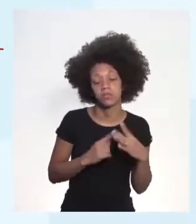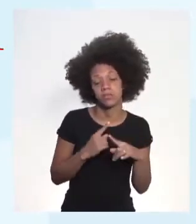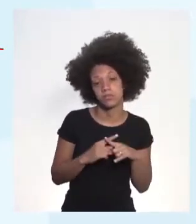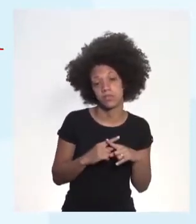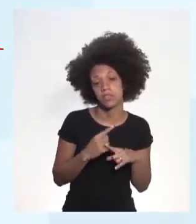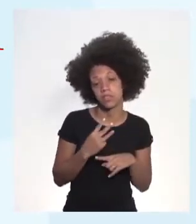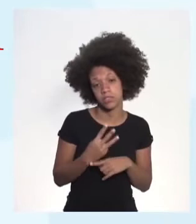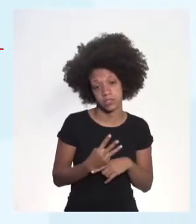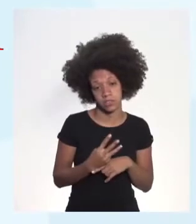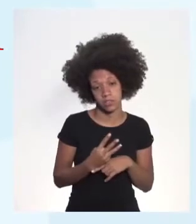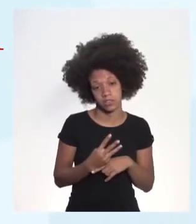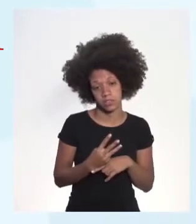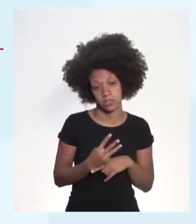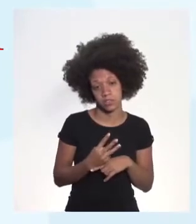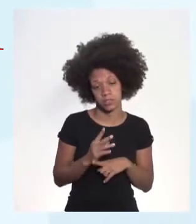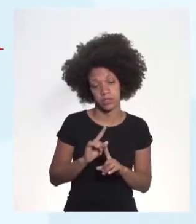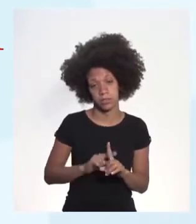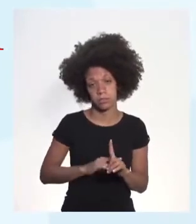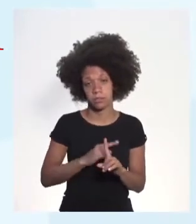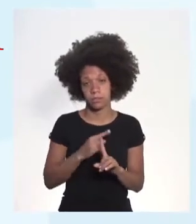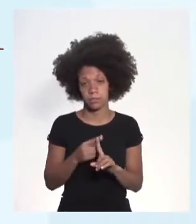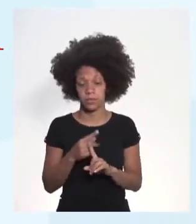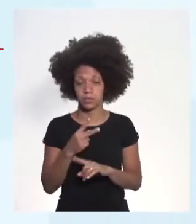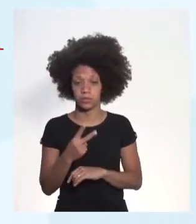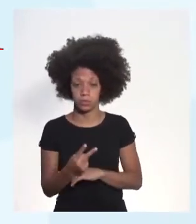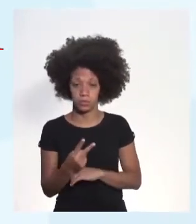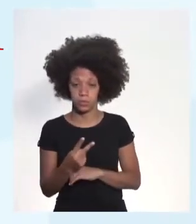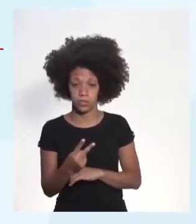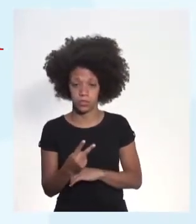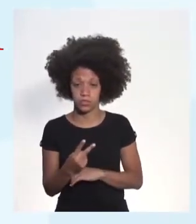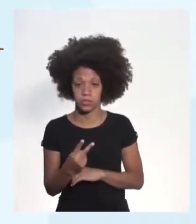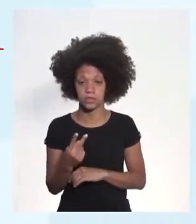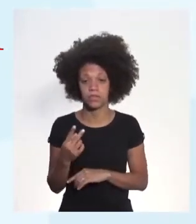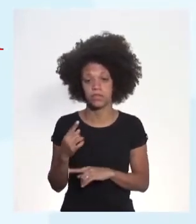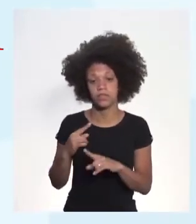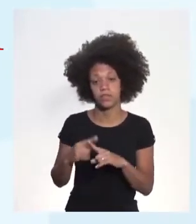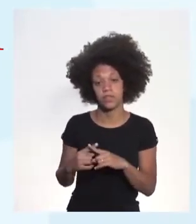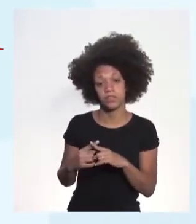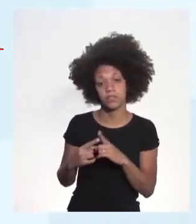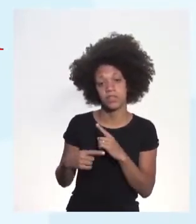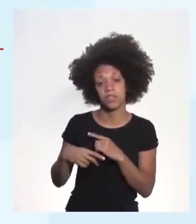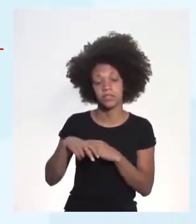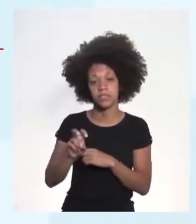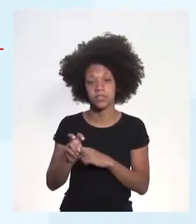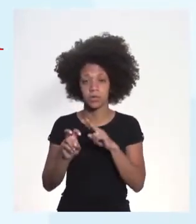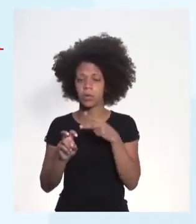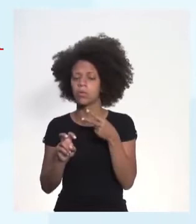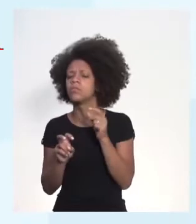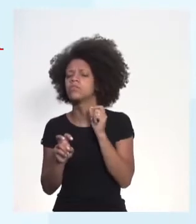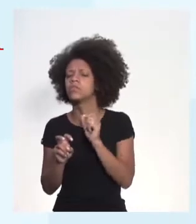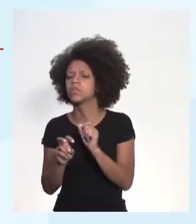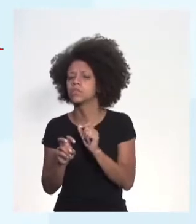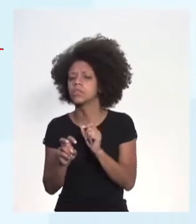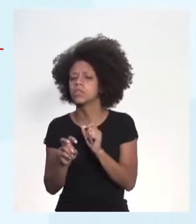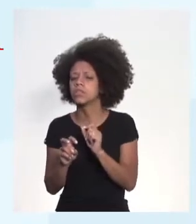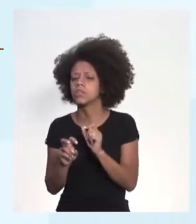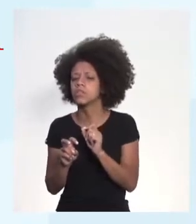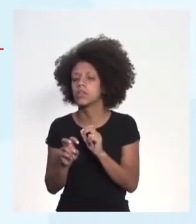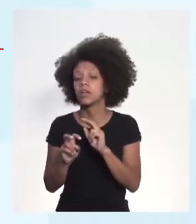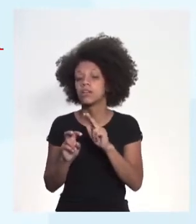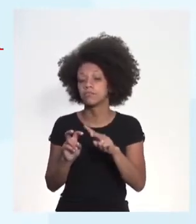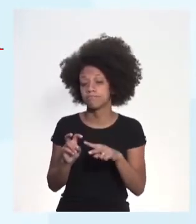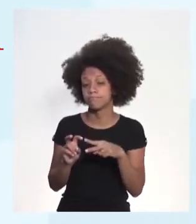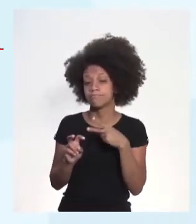vezes 3 mais duas vezes os 5 ao quadrado o repetir mais uma vez